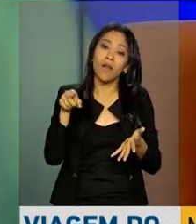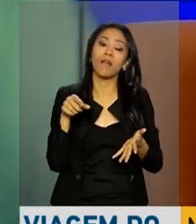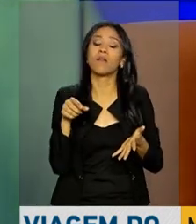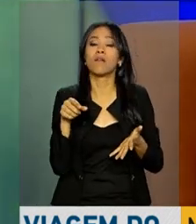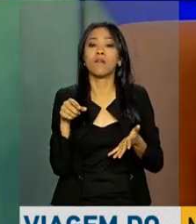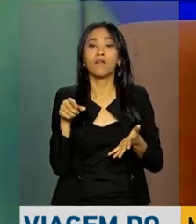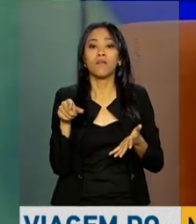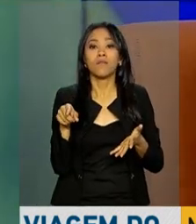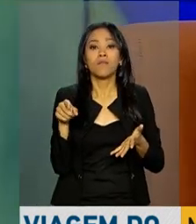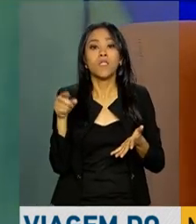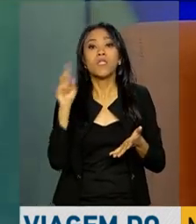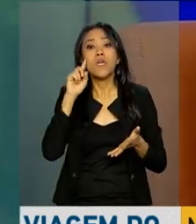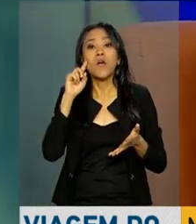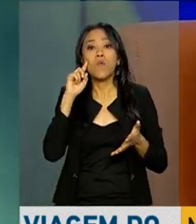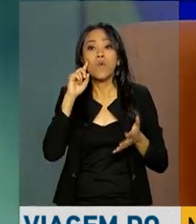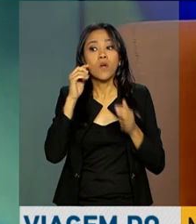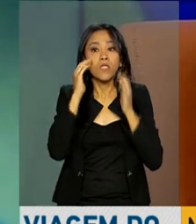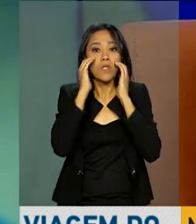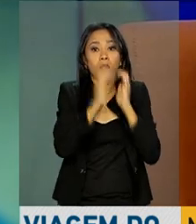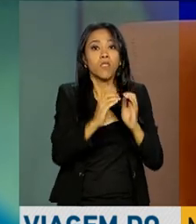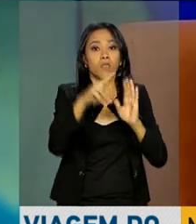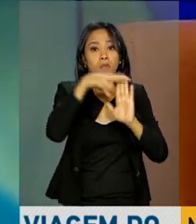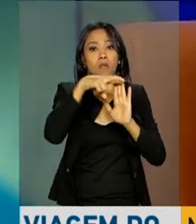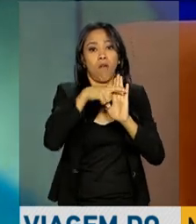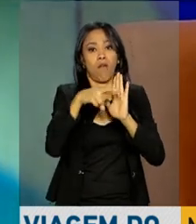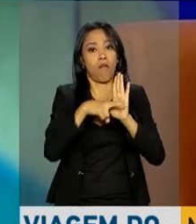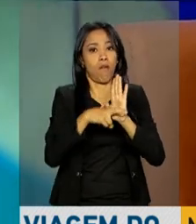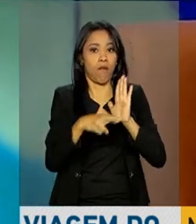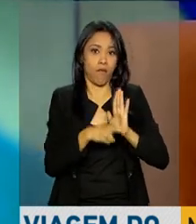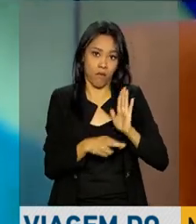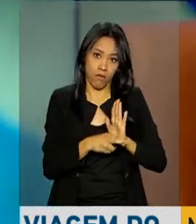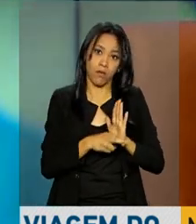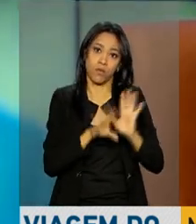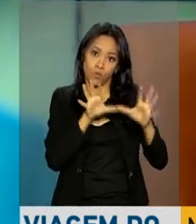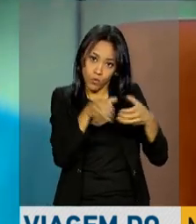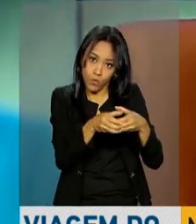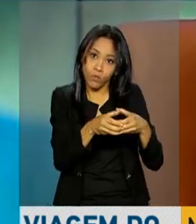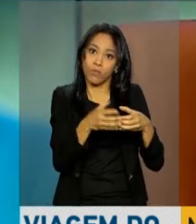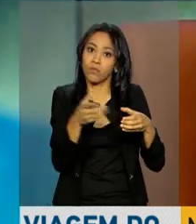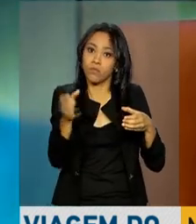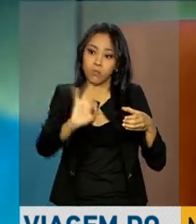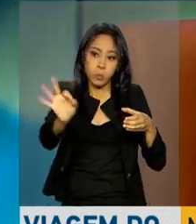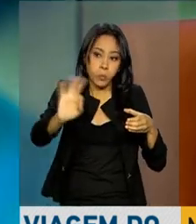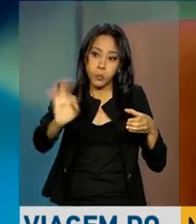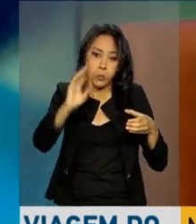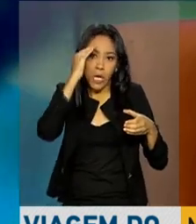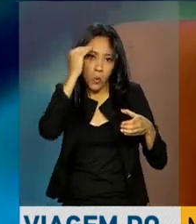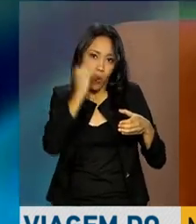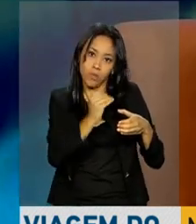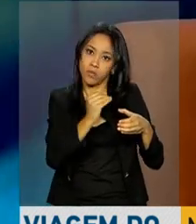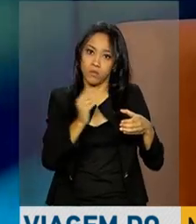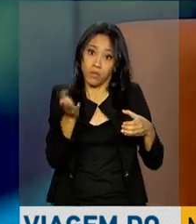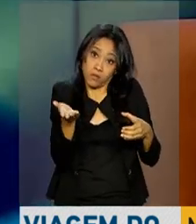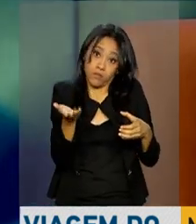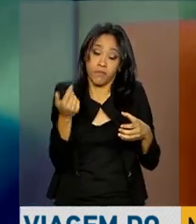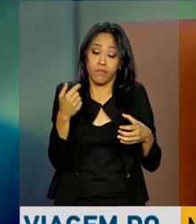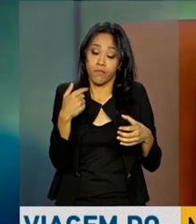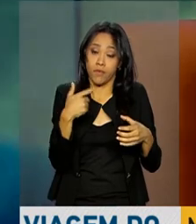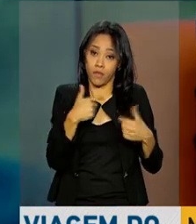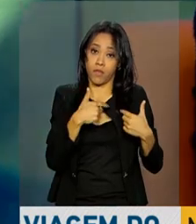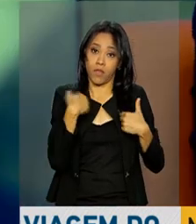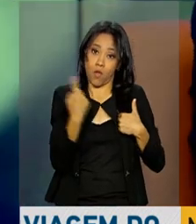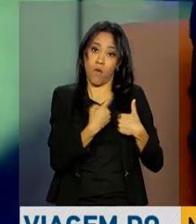que a Venezuela não cumpriu as chamadas cláusulas democráticas para participação no Mercosul. Então nós tínhamos, disse